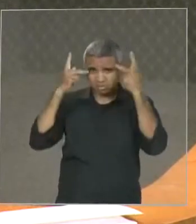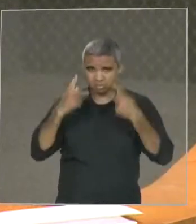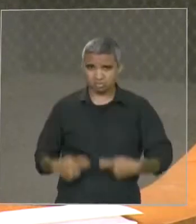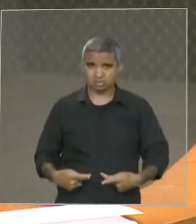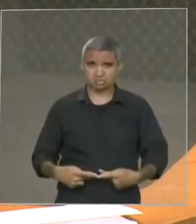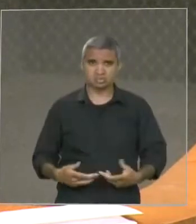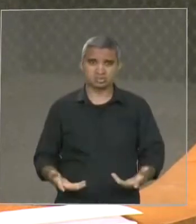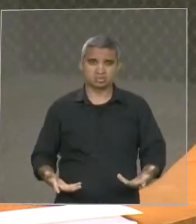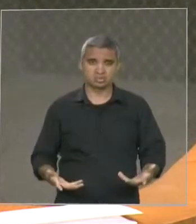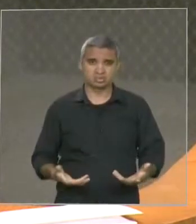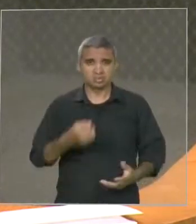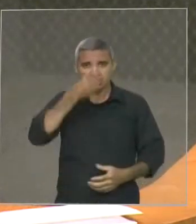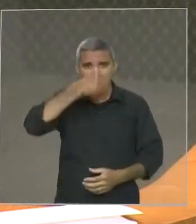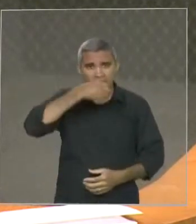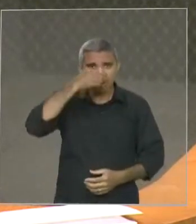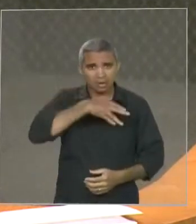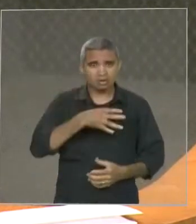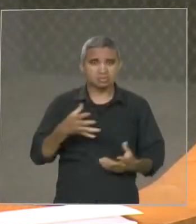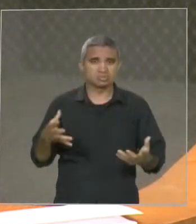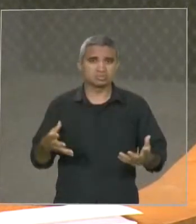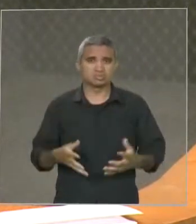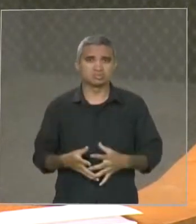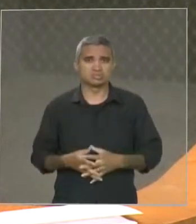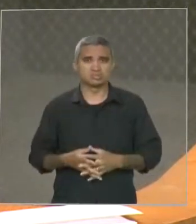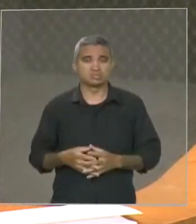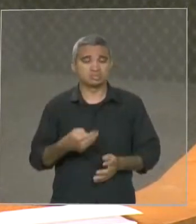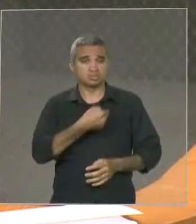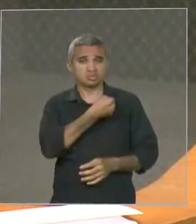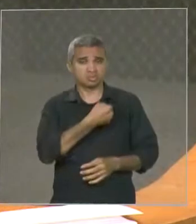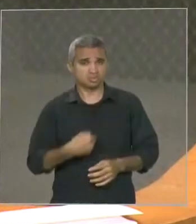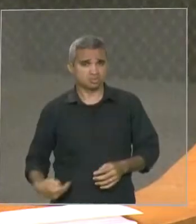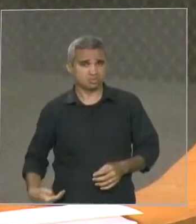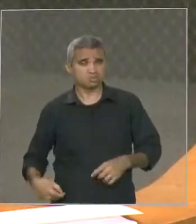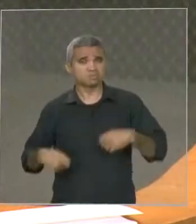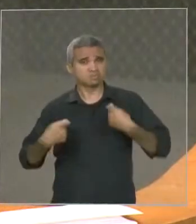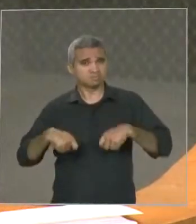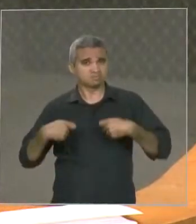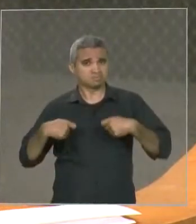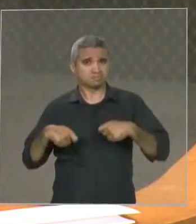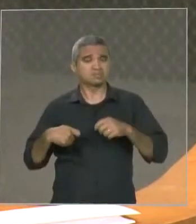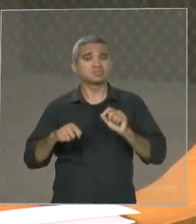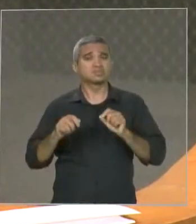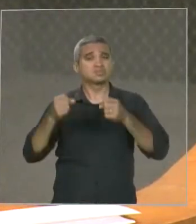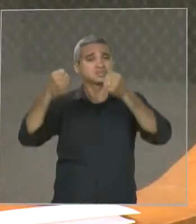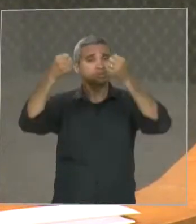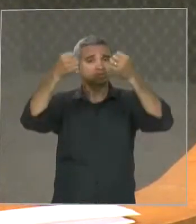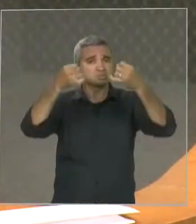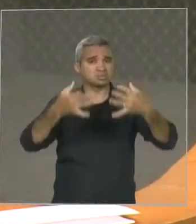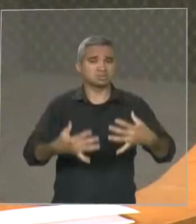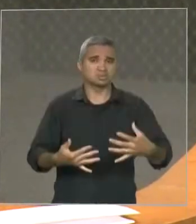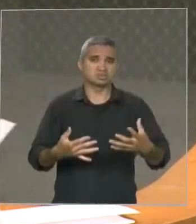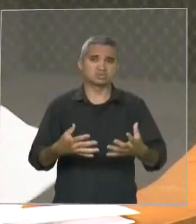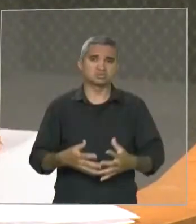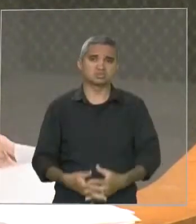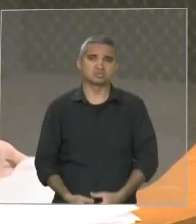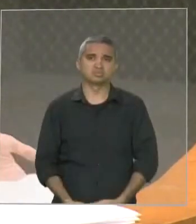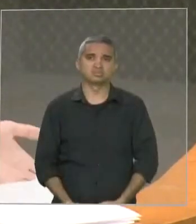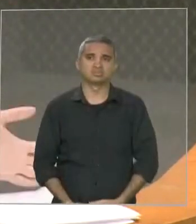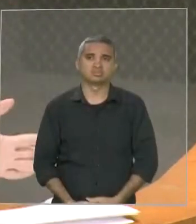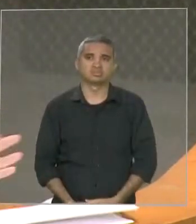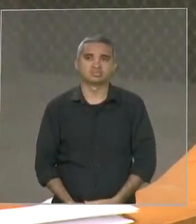que vocês precisam, eu acho que o governo precisa, então, nos dizer o que isso significa.